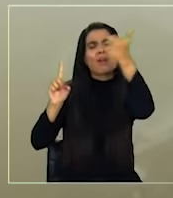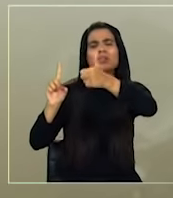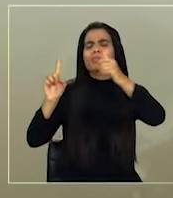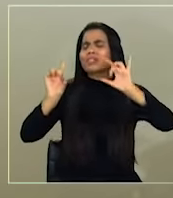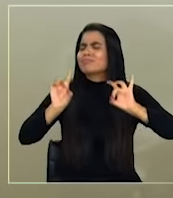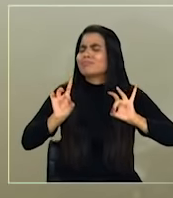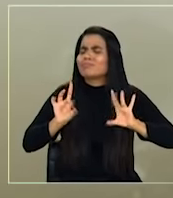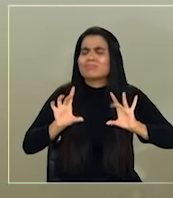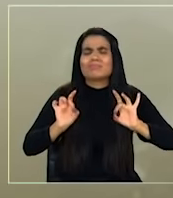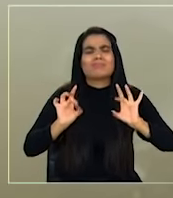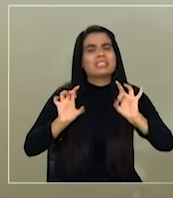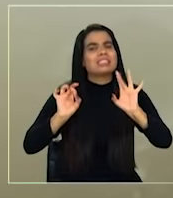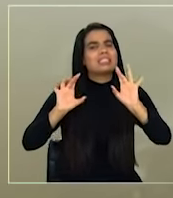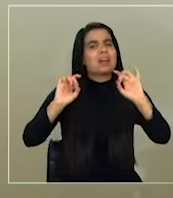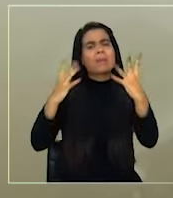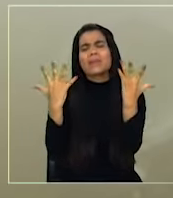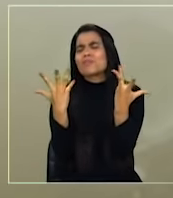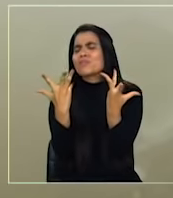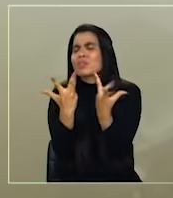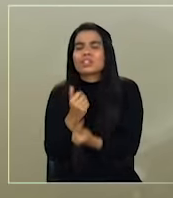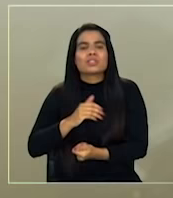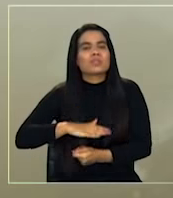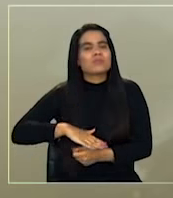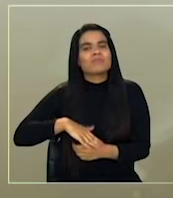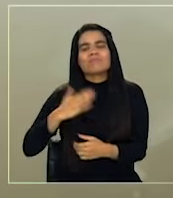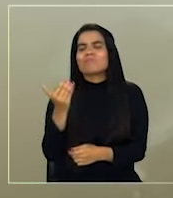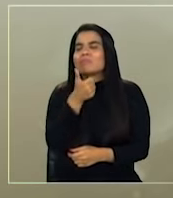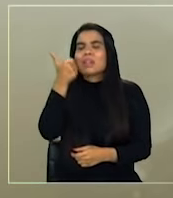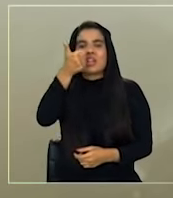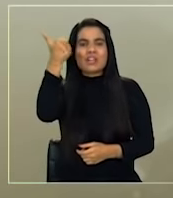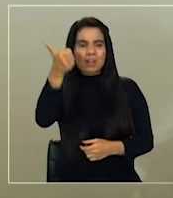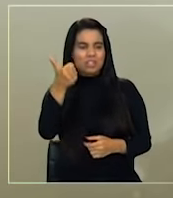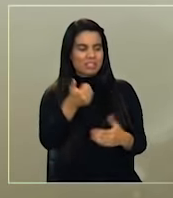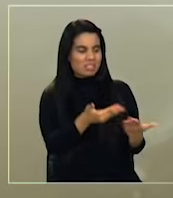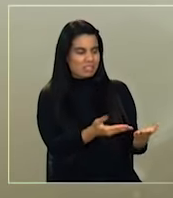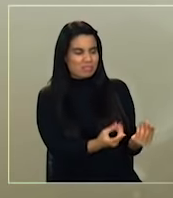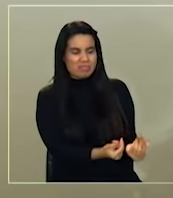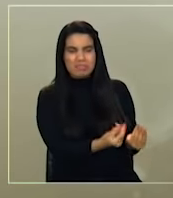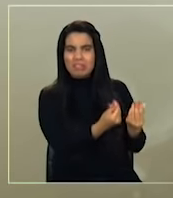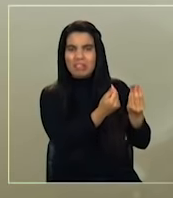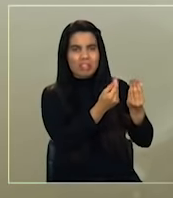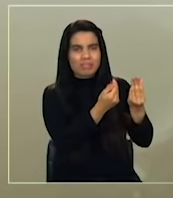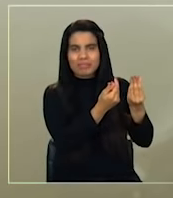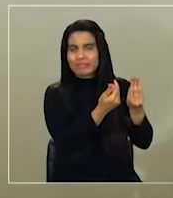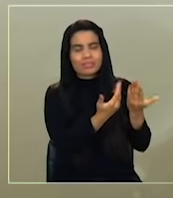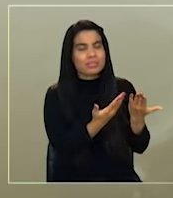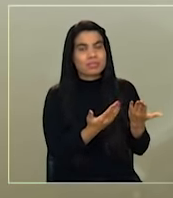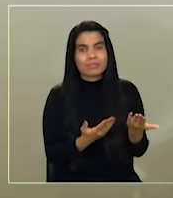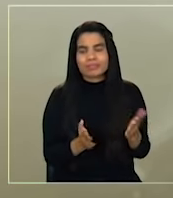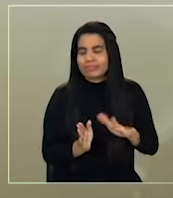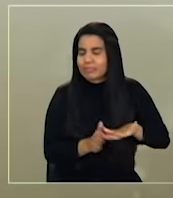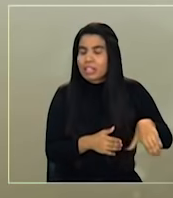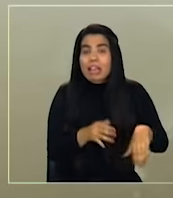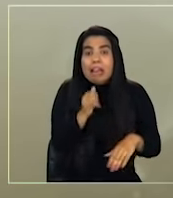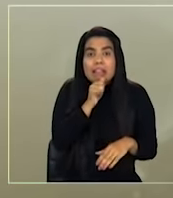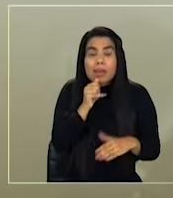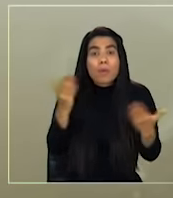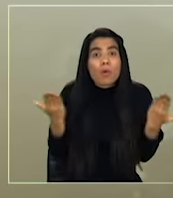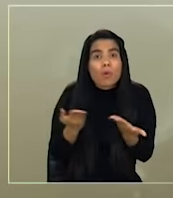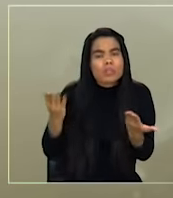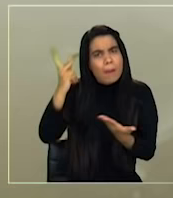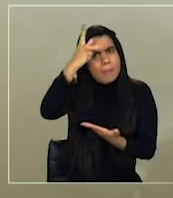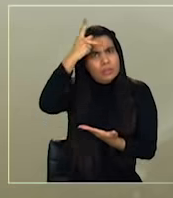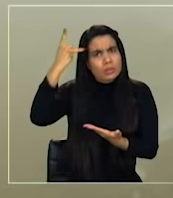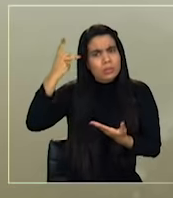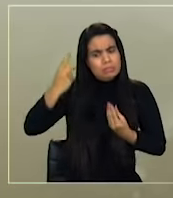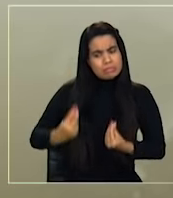ouro. Ela dá mais segurança do que o ouro. Você vê hoje pessoas riquíssimas,